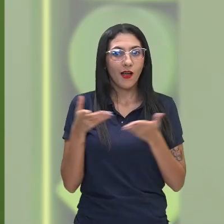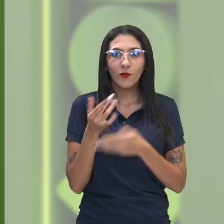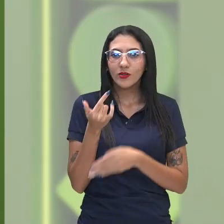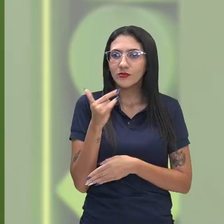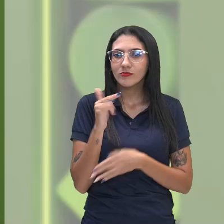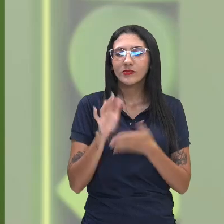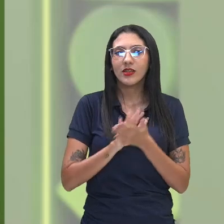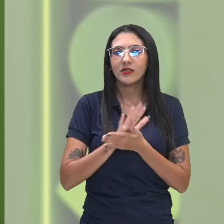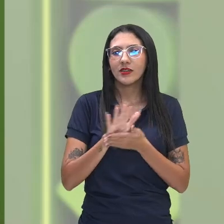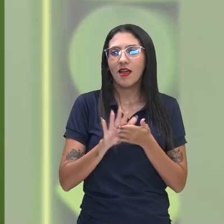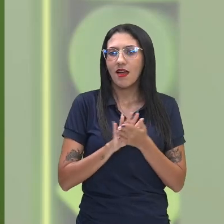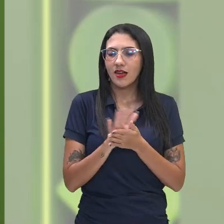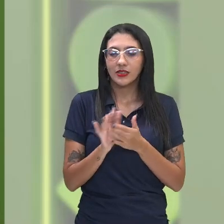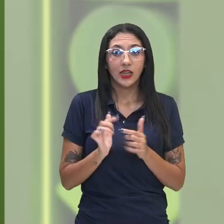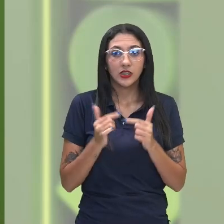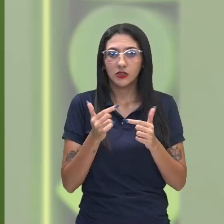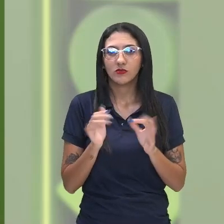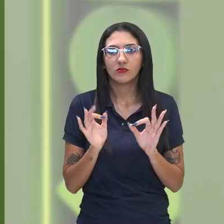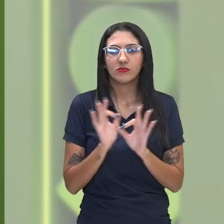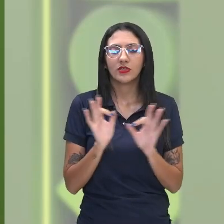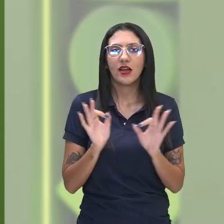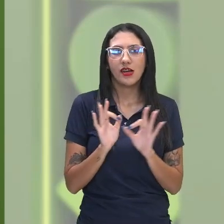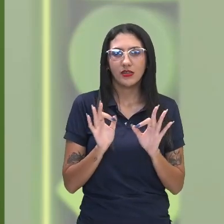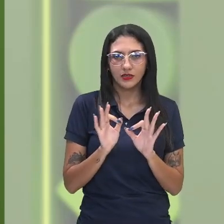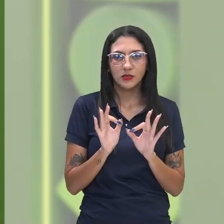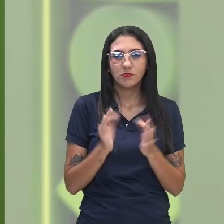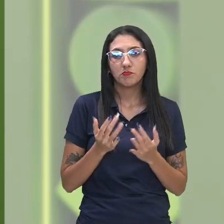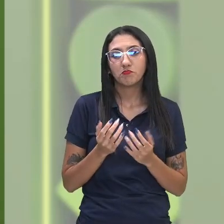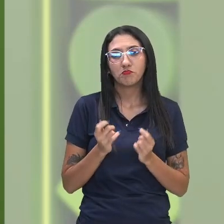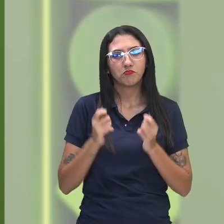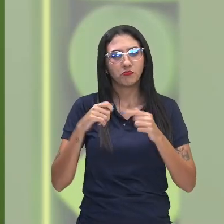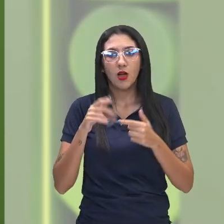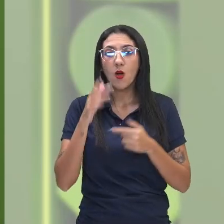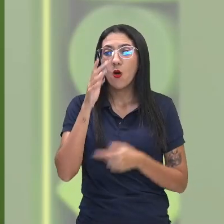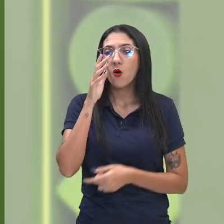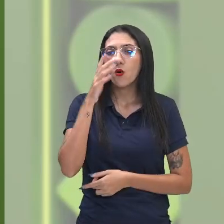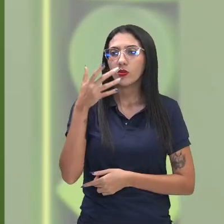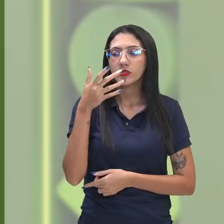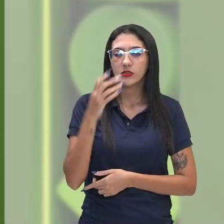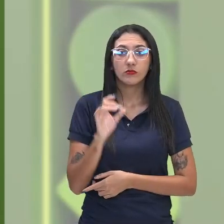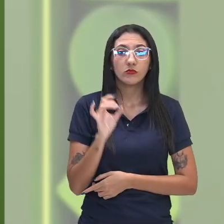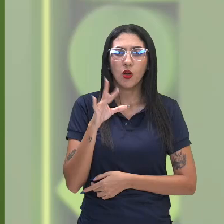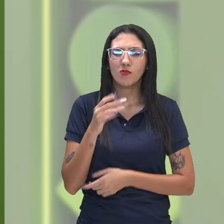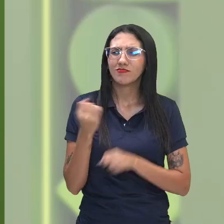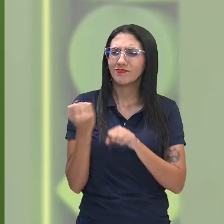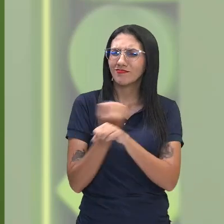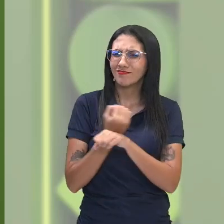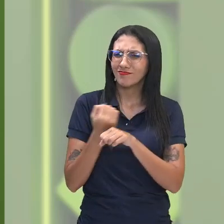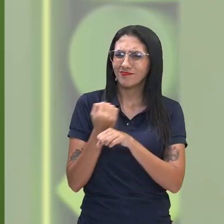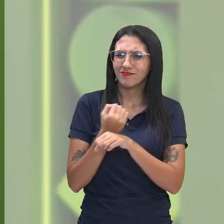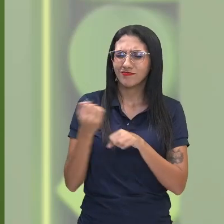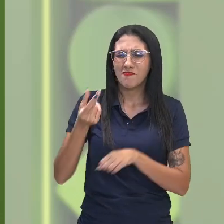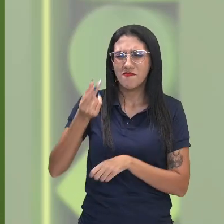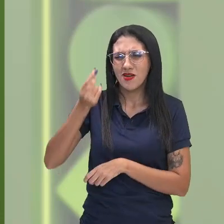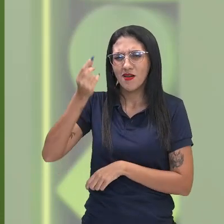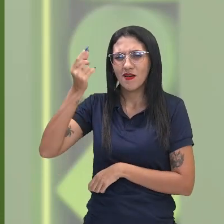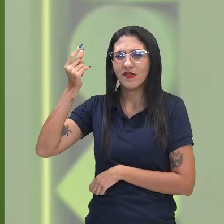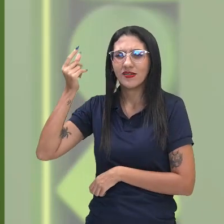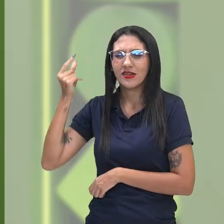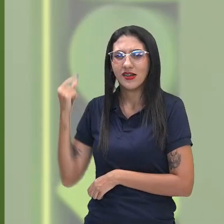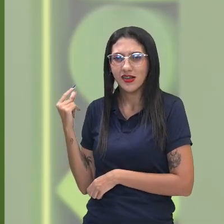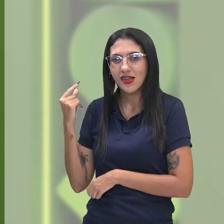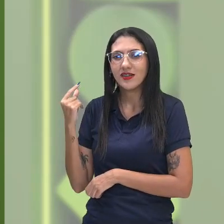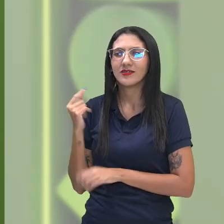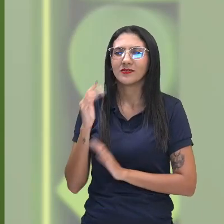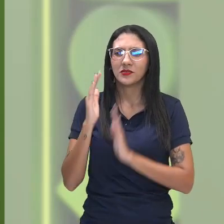ativo atualmente, né? O que aconteceu é que há milhões de anos, como a gente viu ali, né,